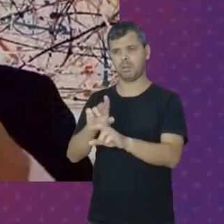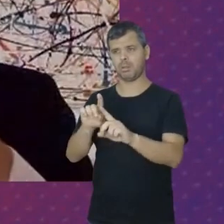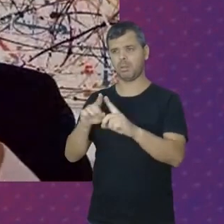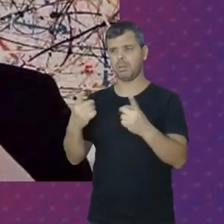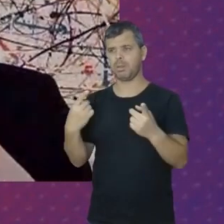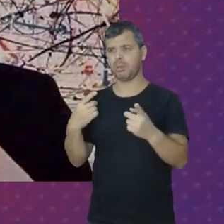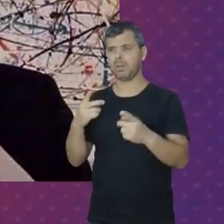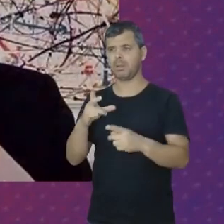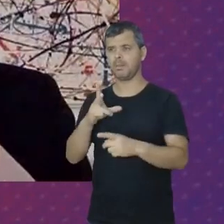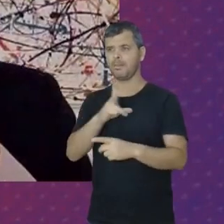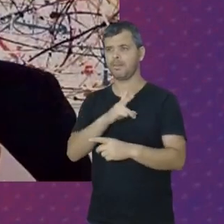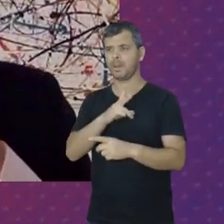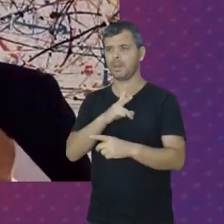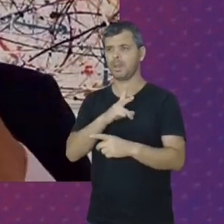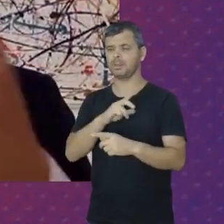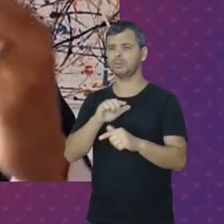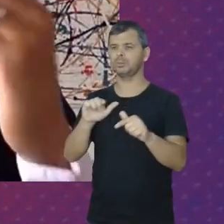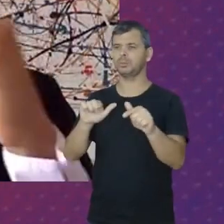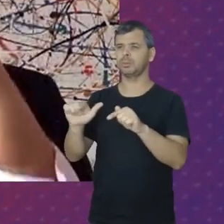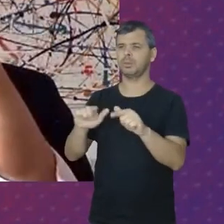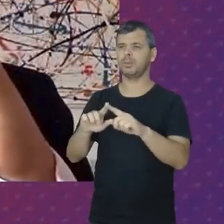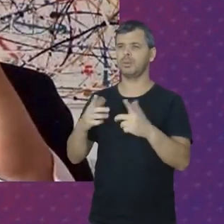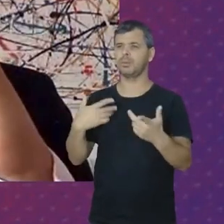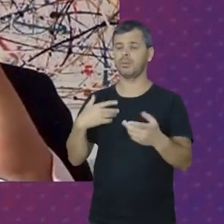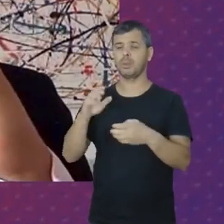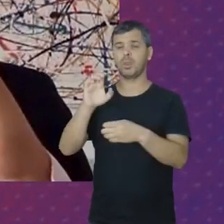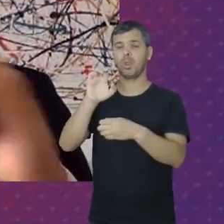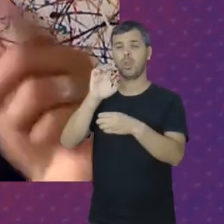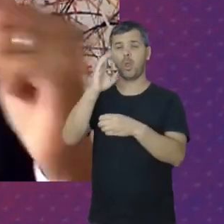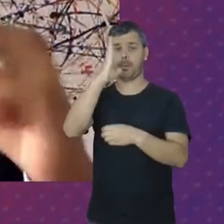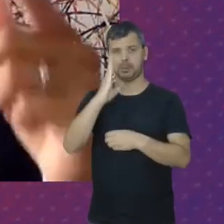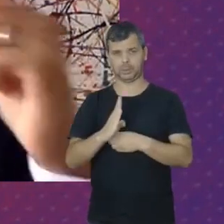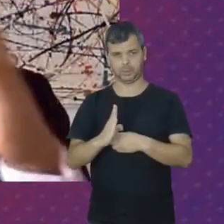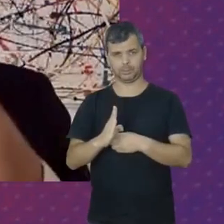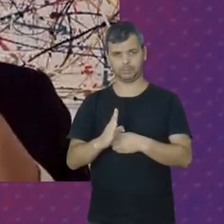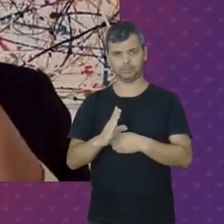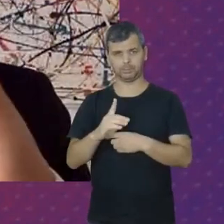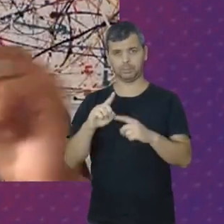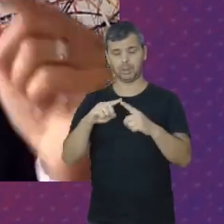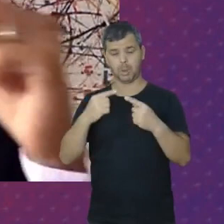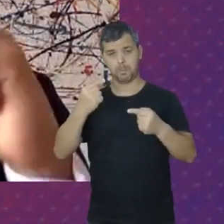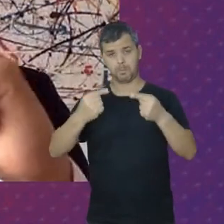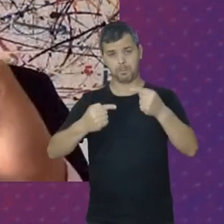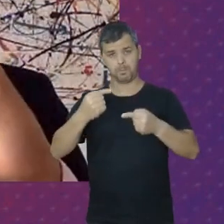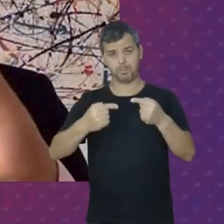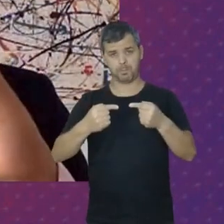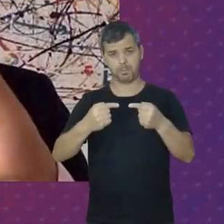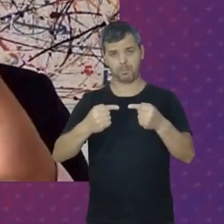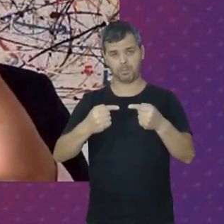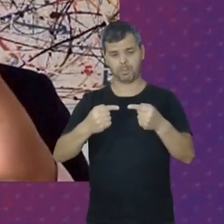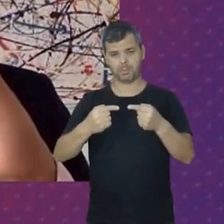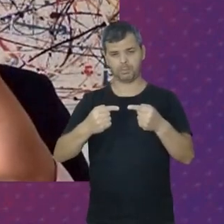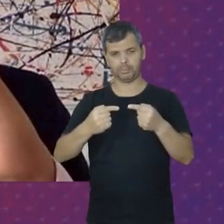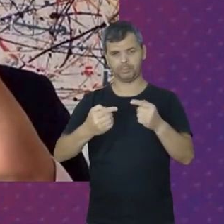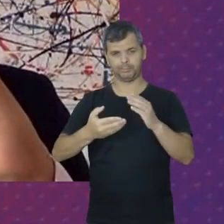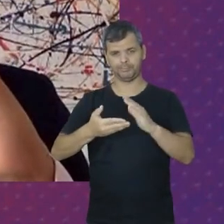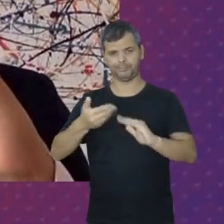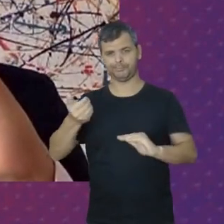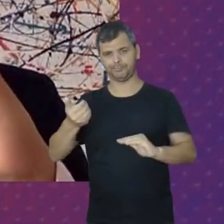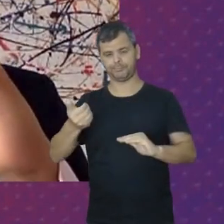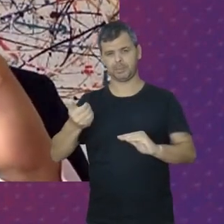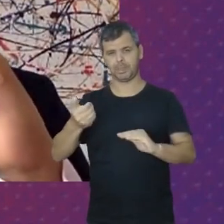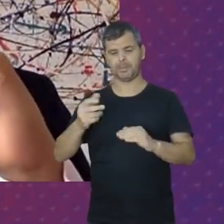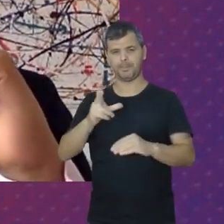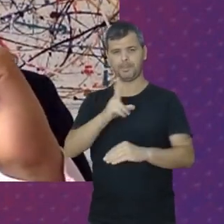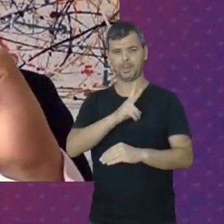privadas de trabalho. Então, o Estado brasileiro, por meio de uma política de imunização da esfera